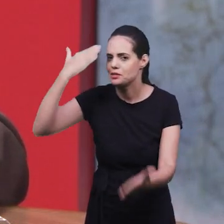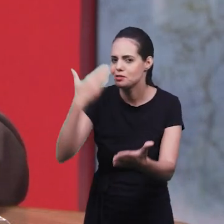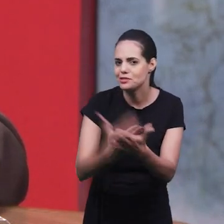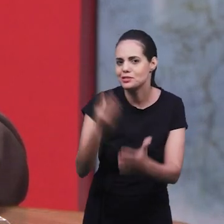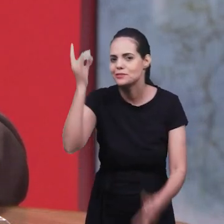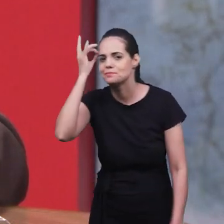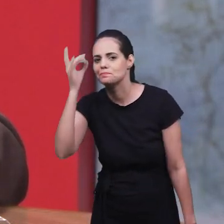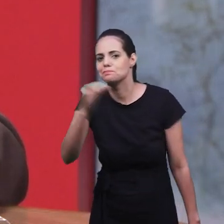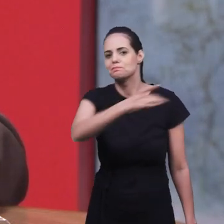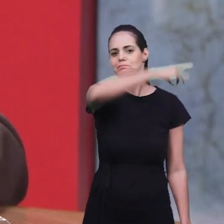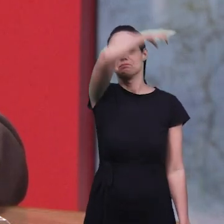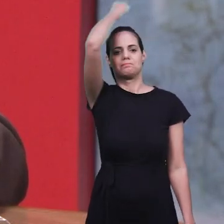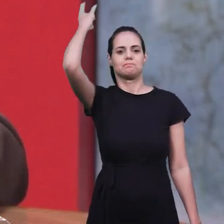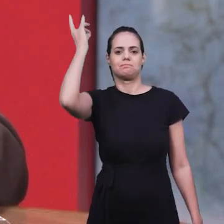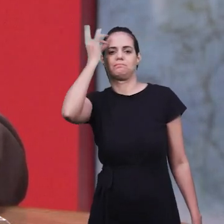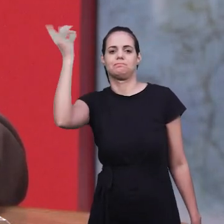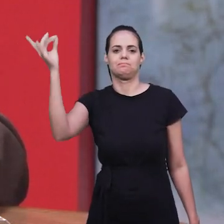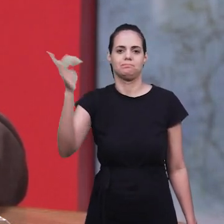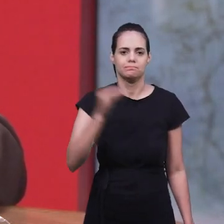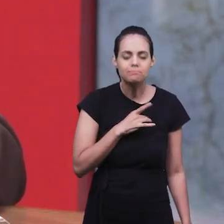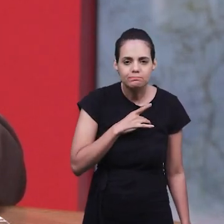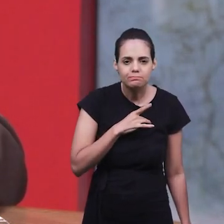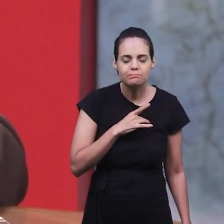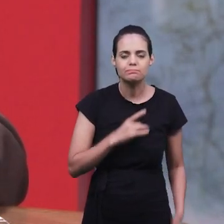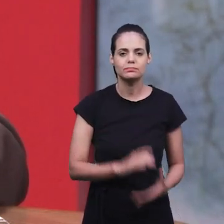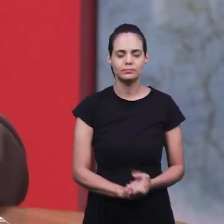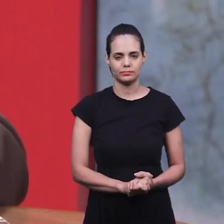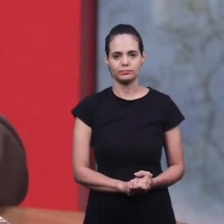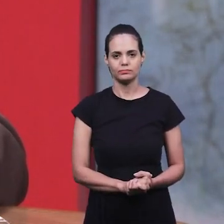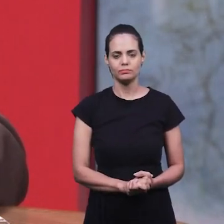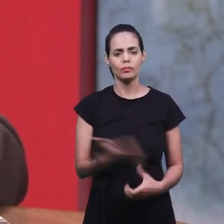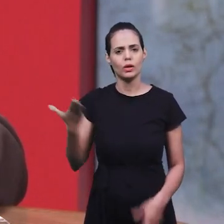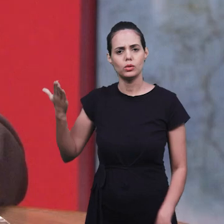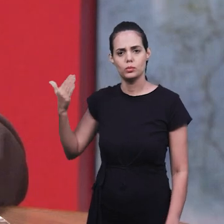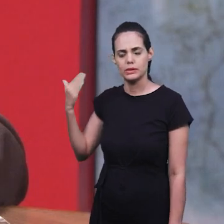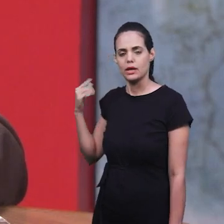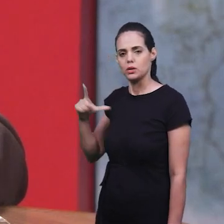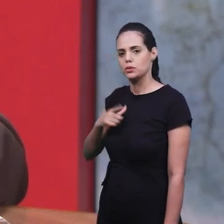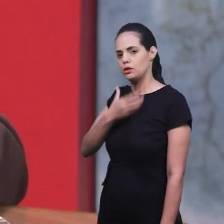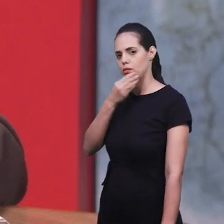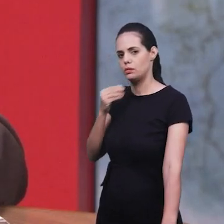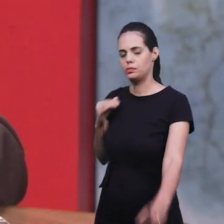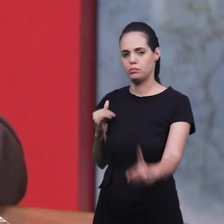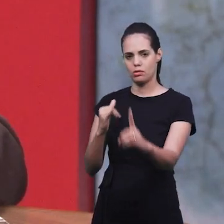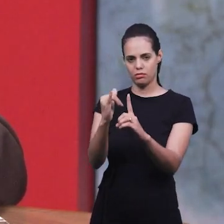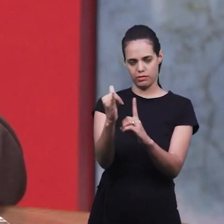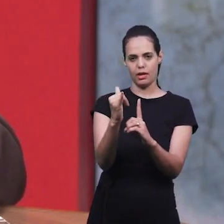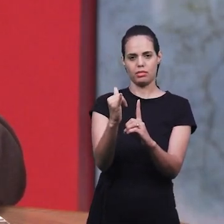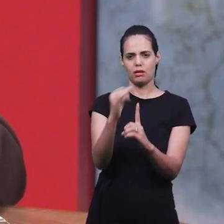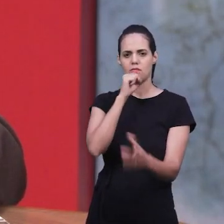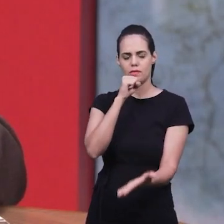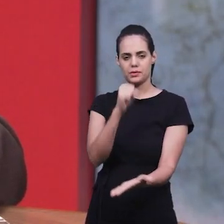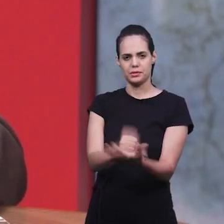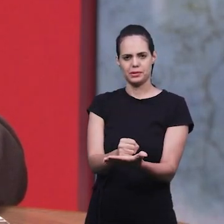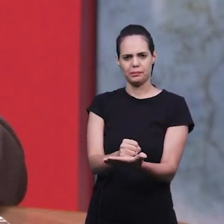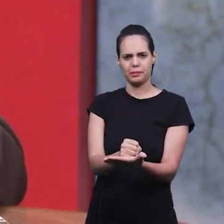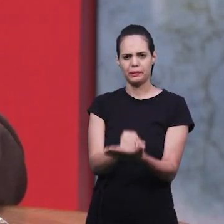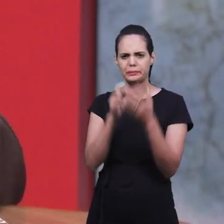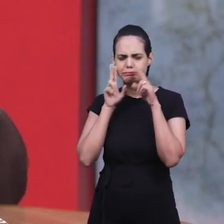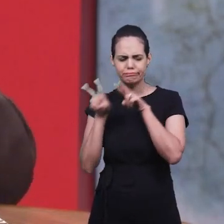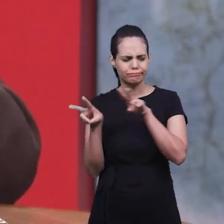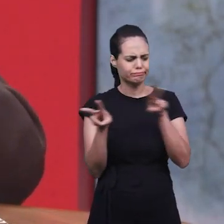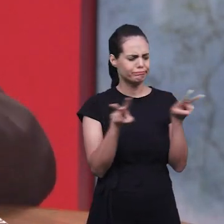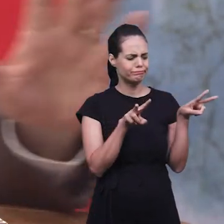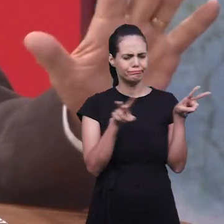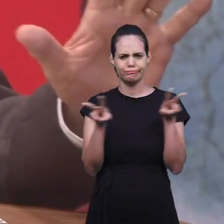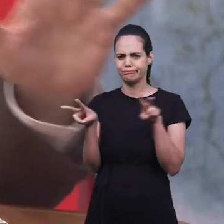será batizado com o Espírito Santo. Um profeta lá do Velho Testamento,